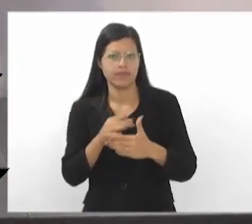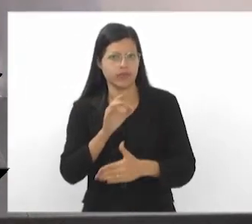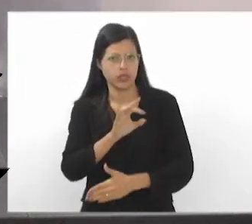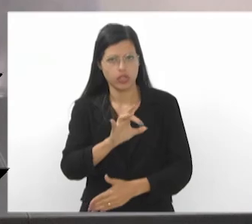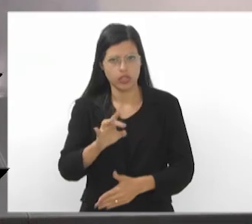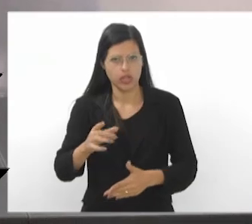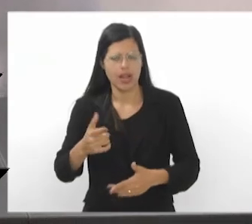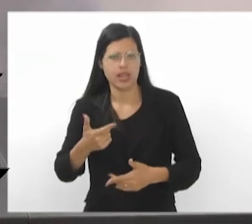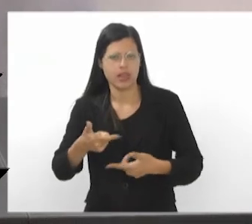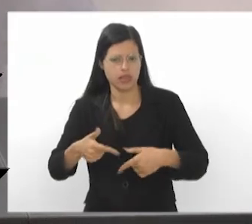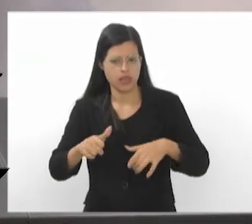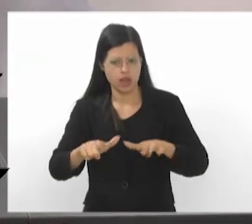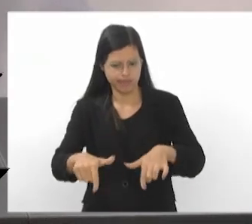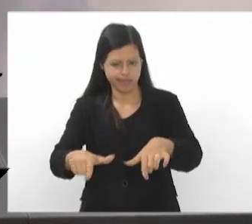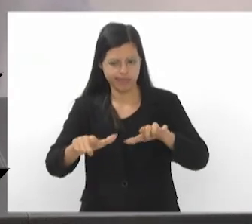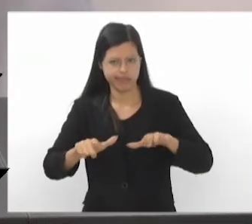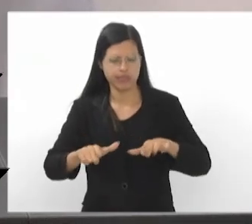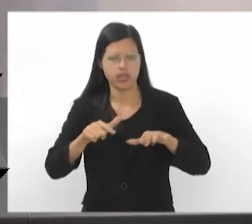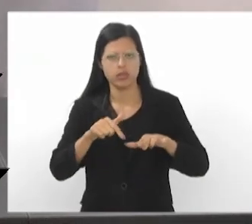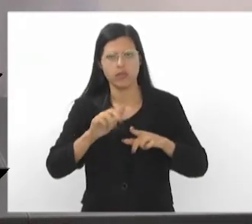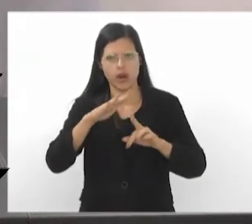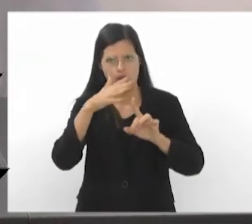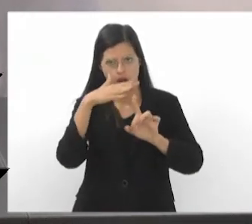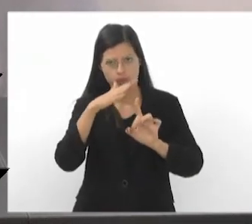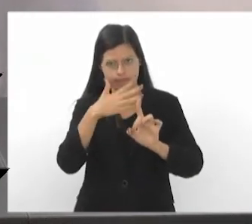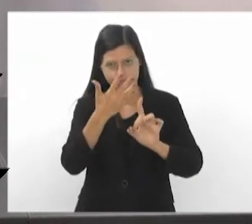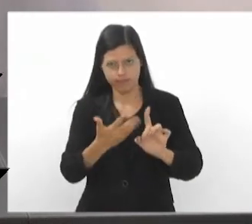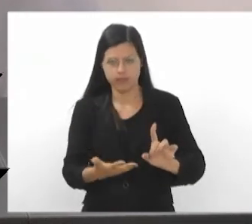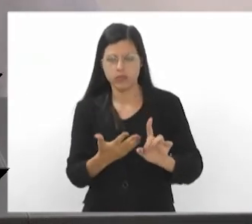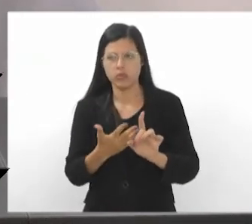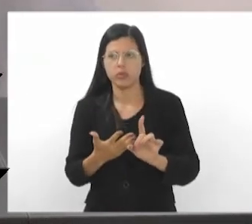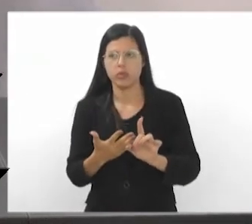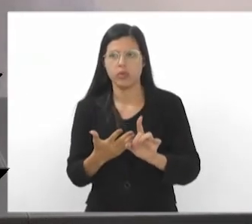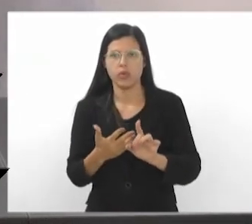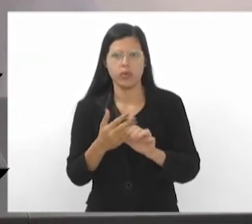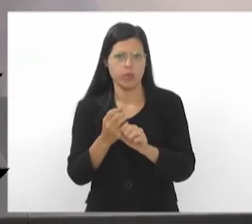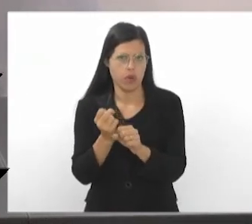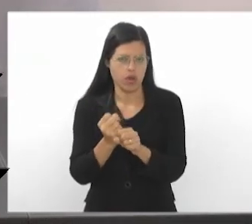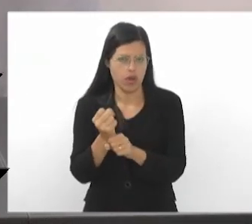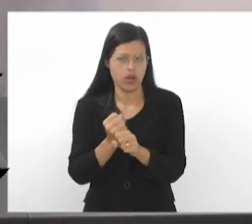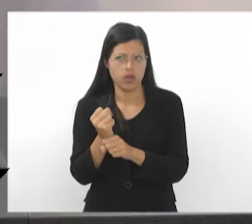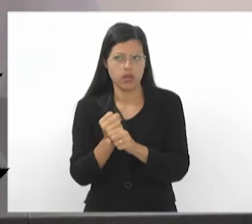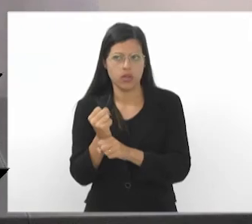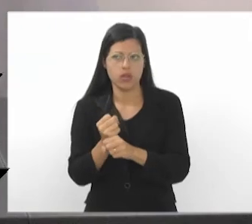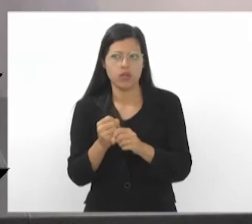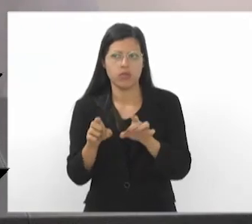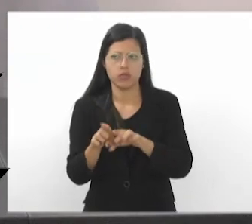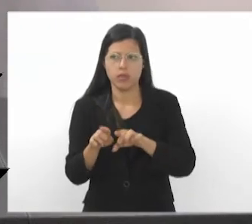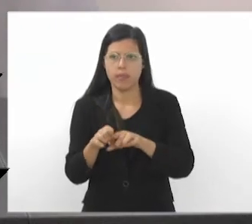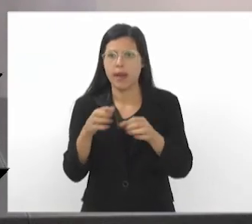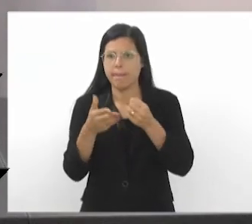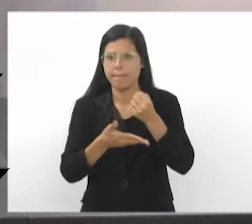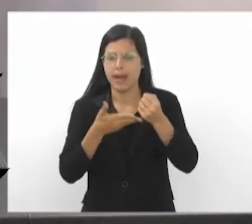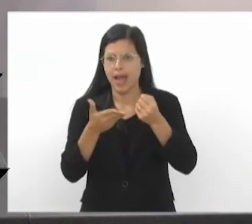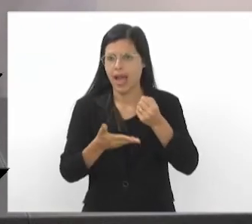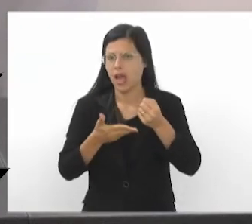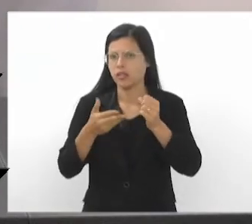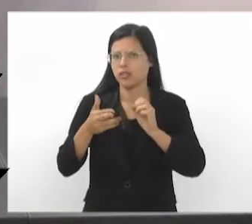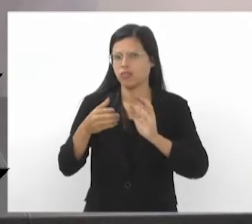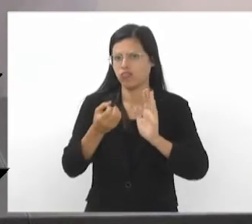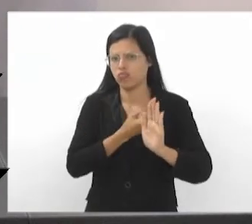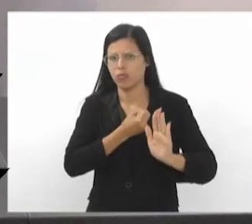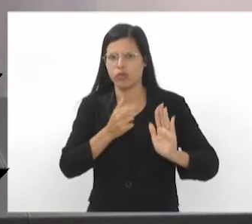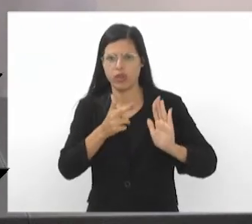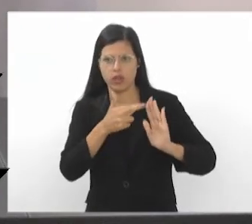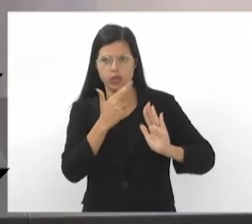cada comenda por ano legislativo, e qual é o embasamento, onde é que está na resolução, e qual é a forma da honraria. Aí a